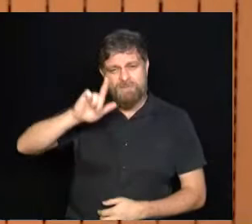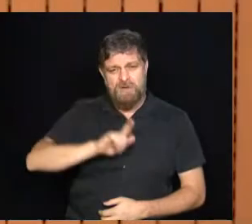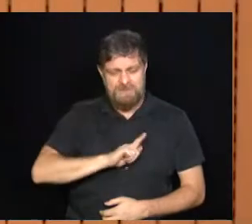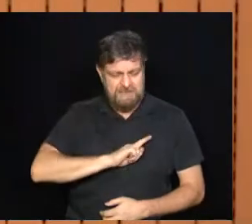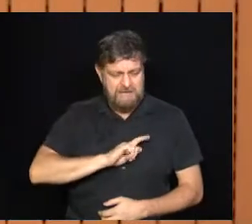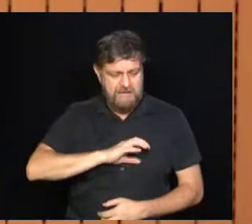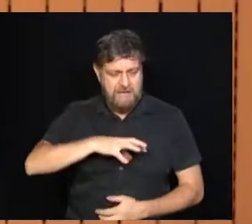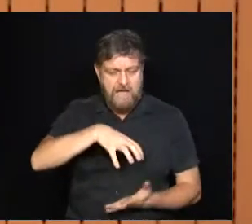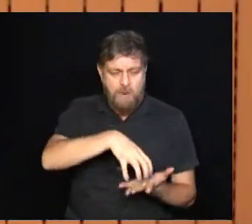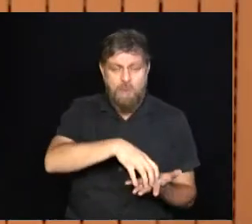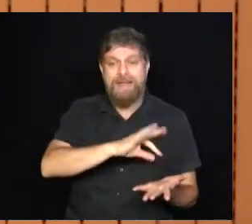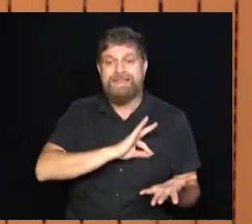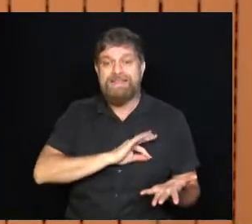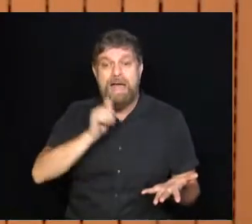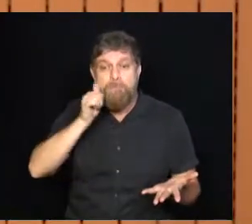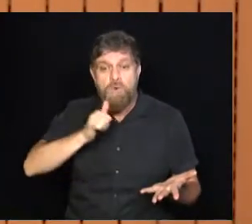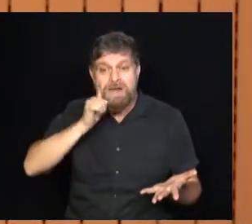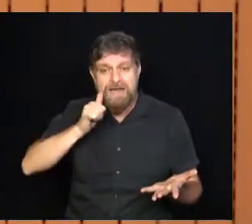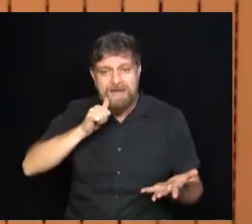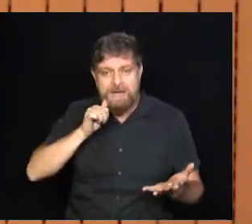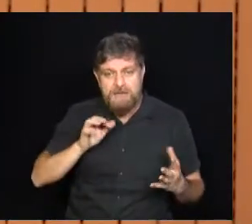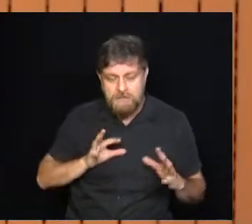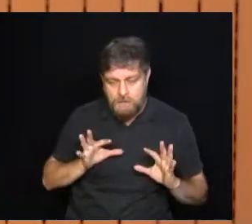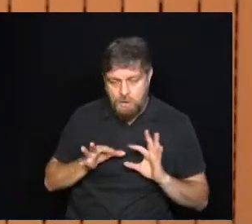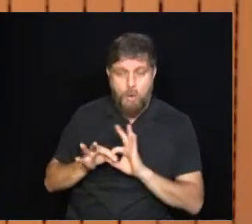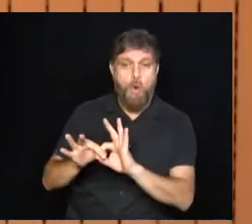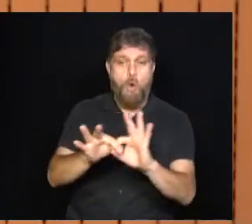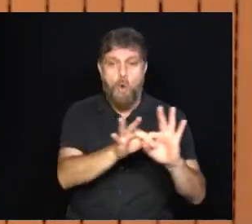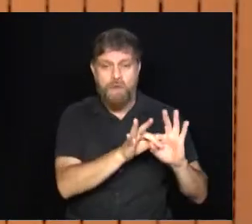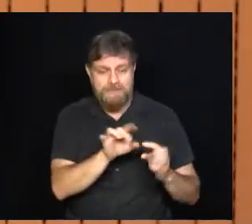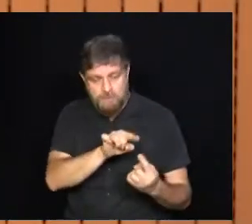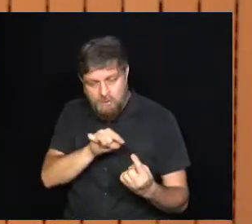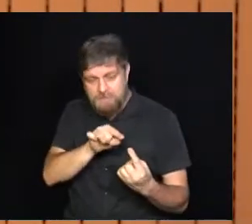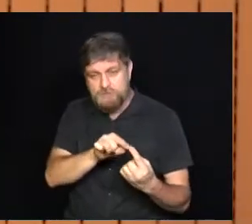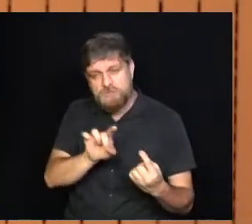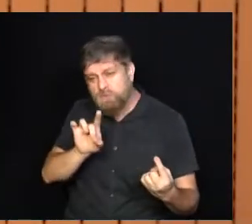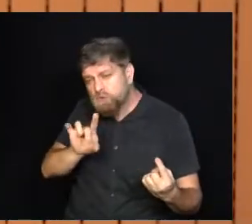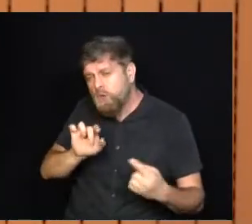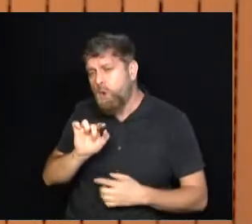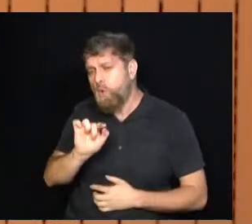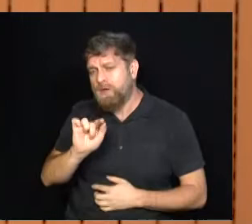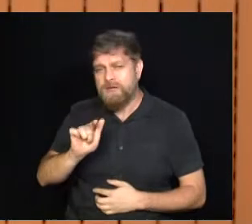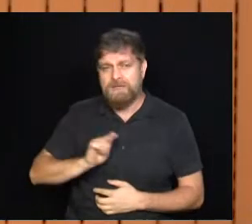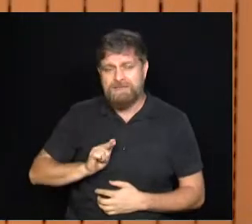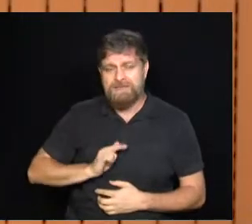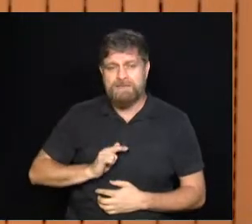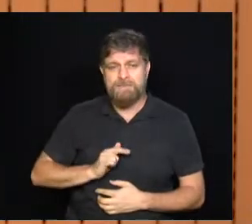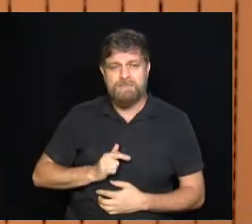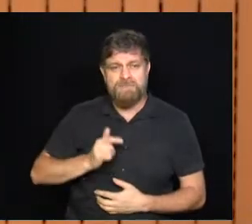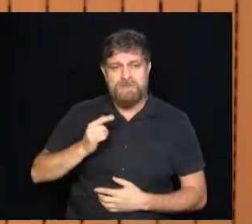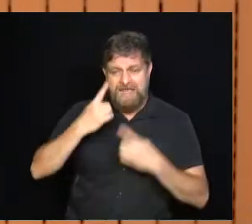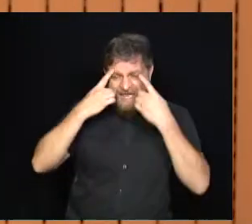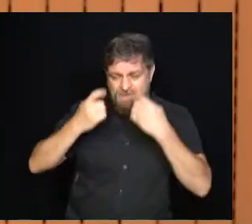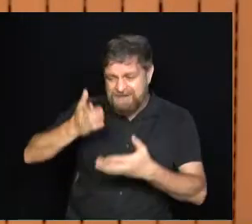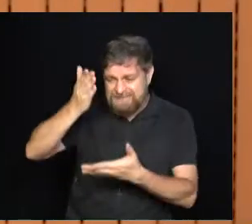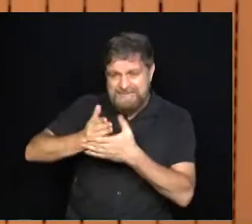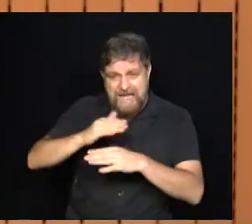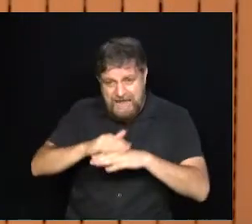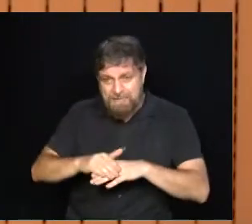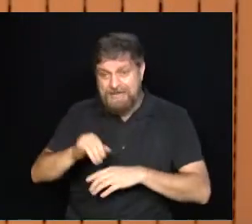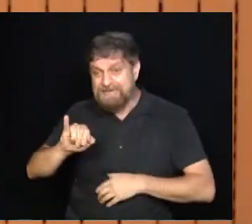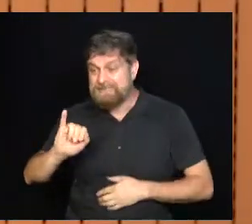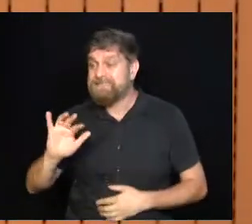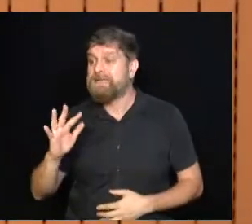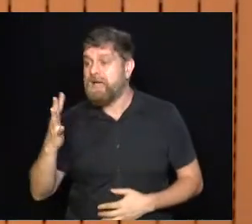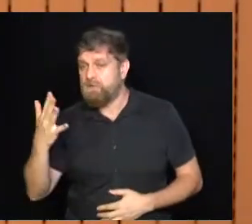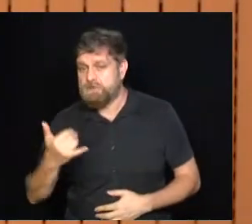Municipal, todos unidos com um só objetivo: garantir que não exista violência. Mas, uma vez